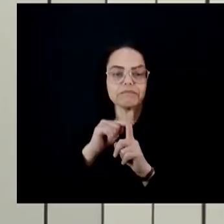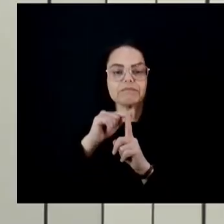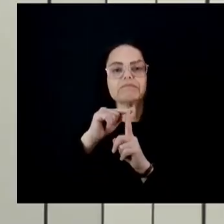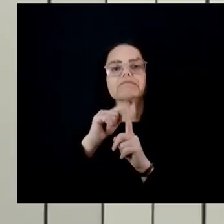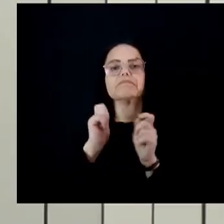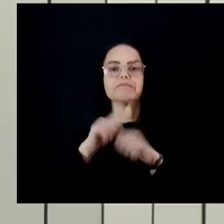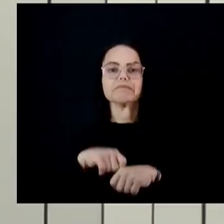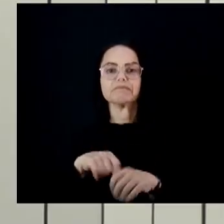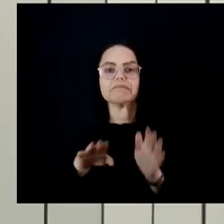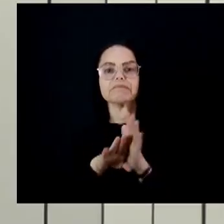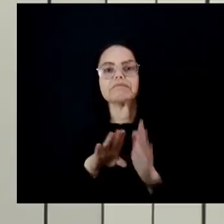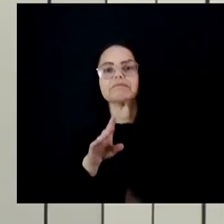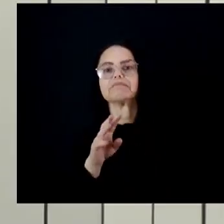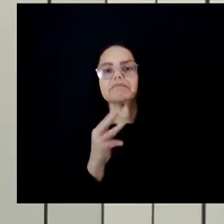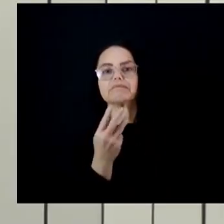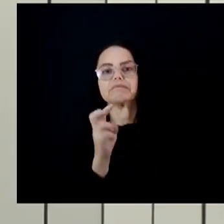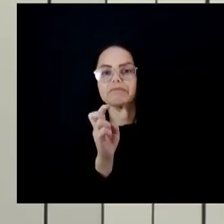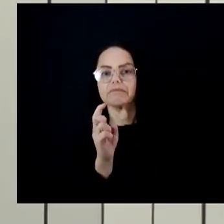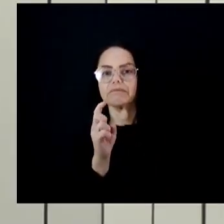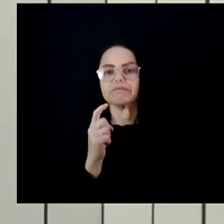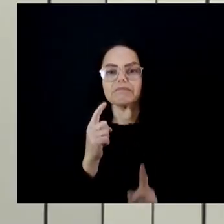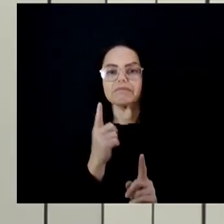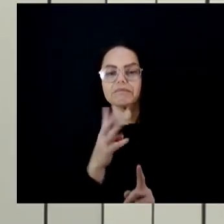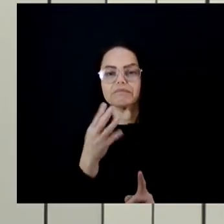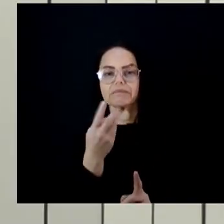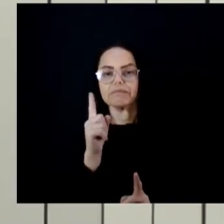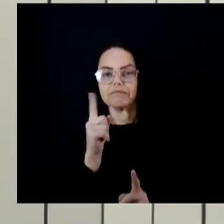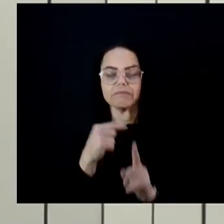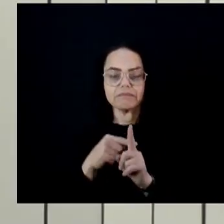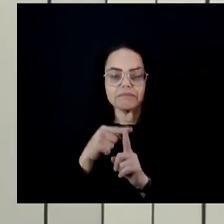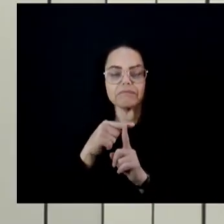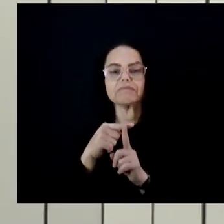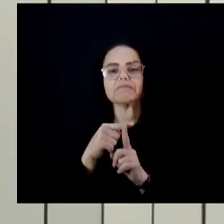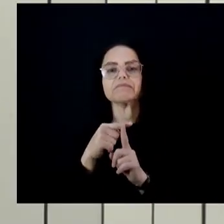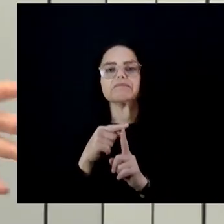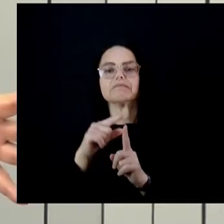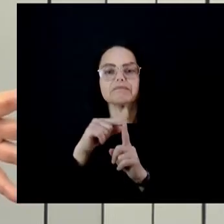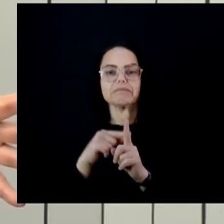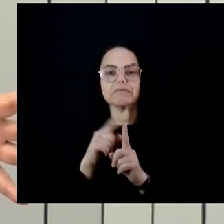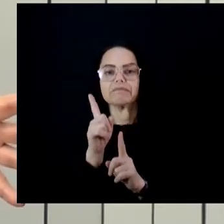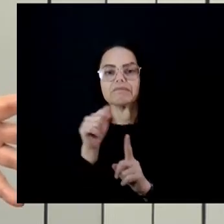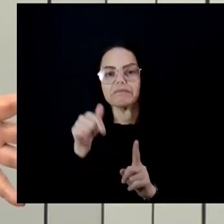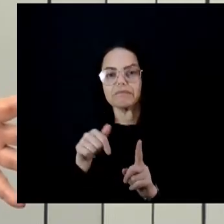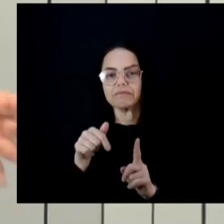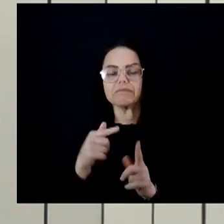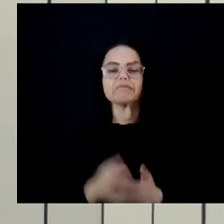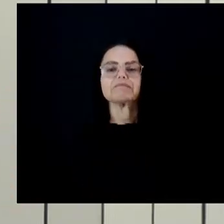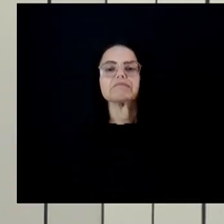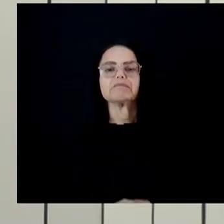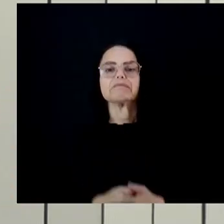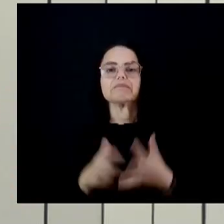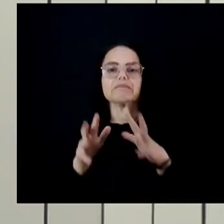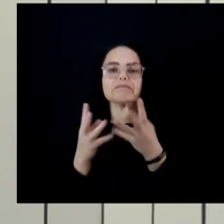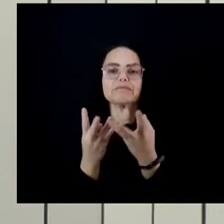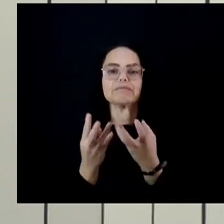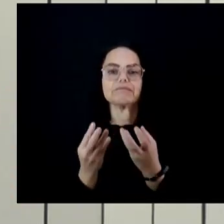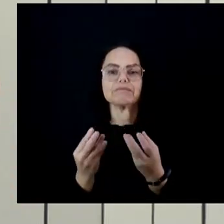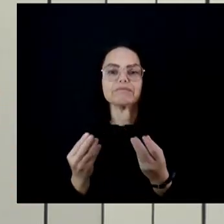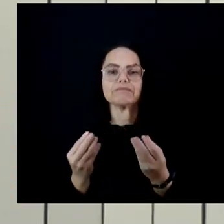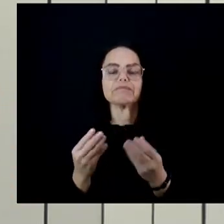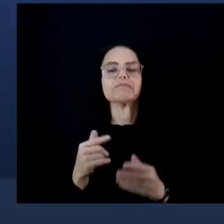a 31 graus. A mínima ficará em 17 graus. A umidade relativa do ar deve